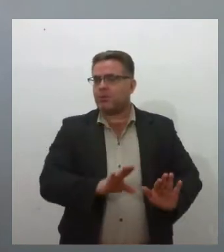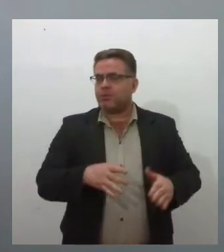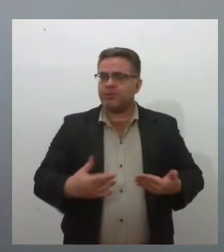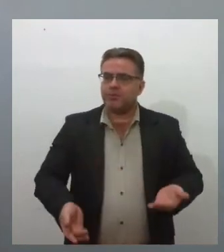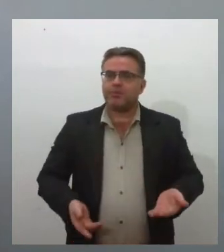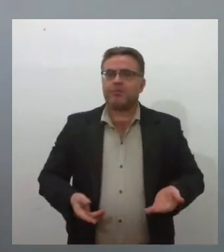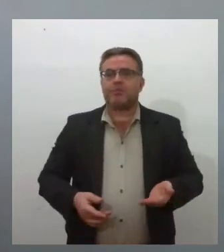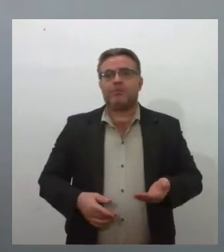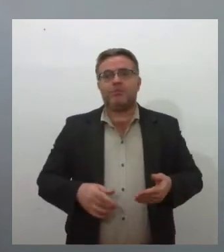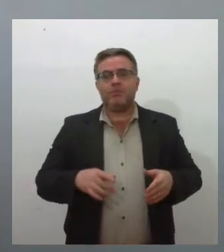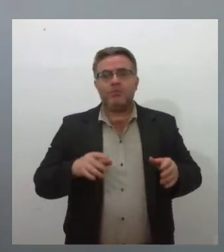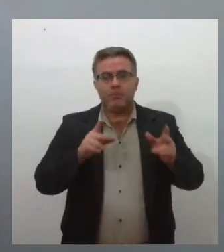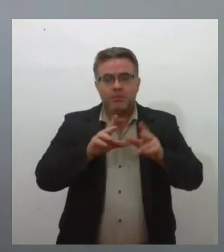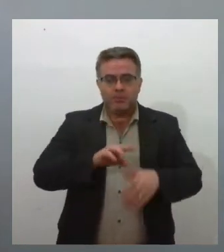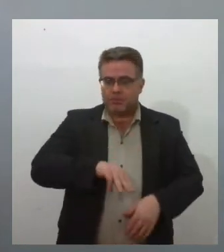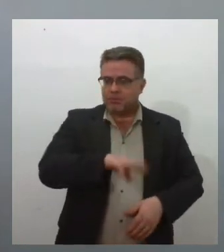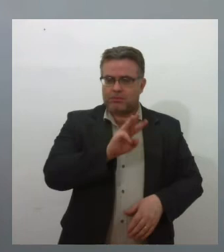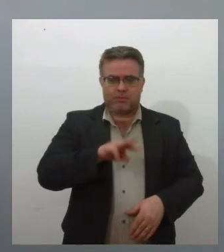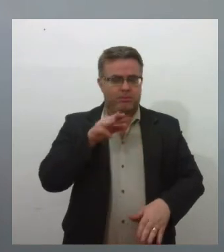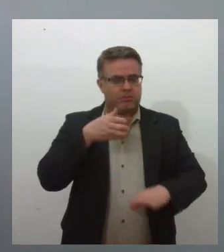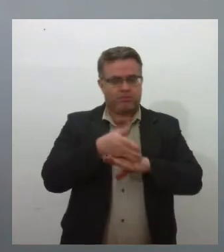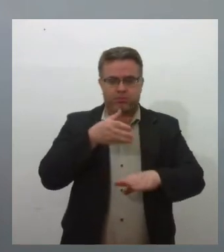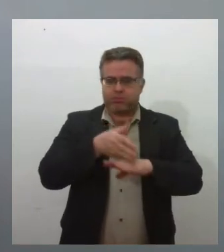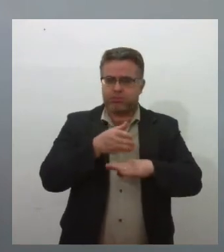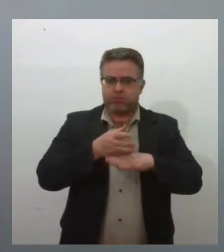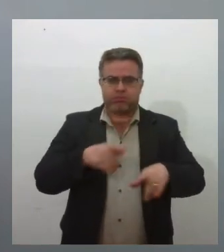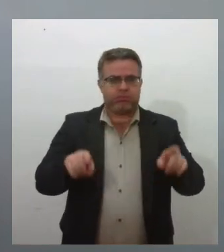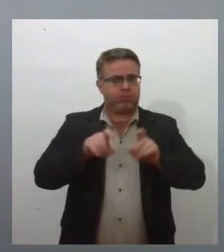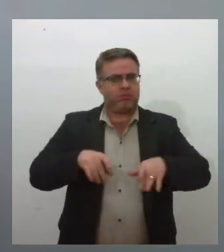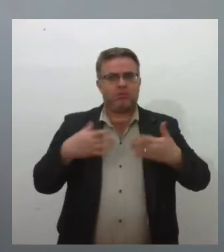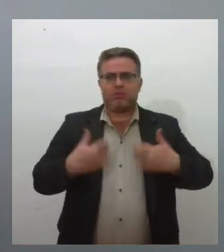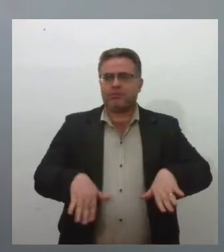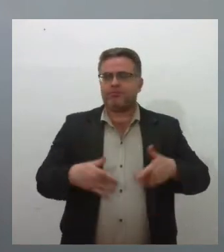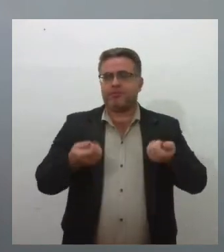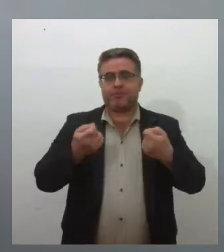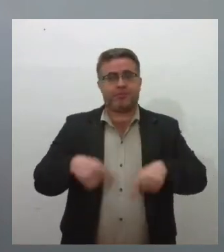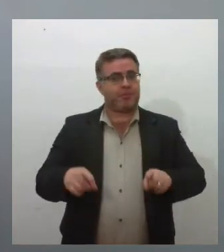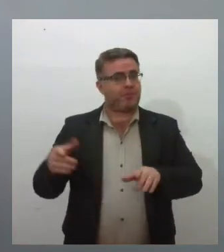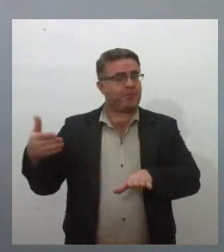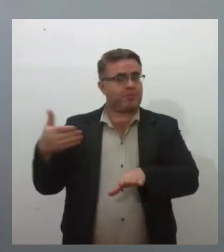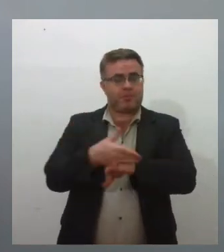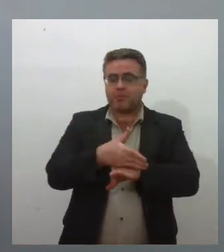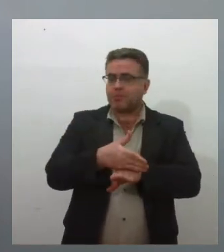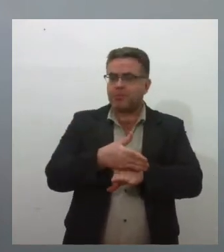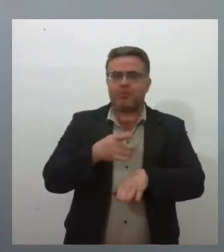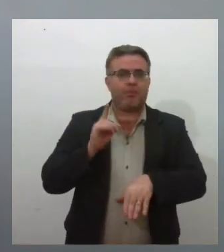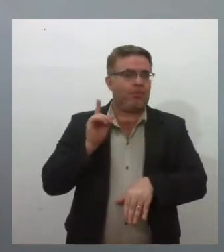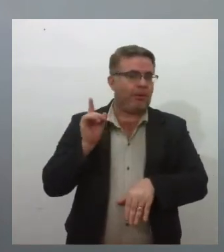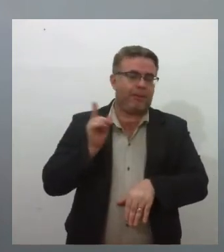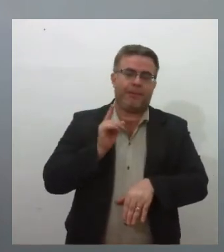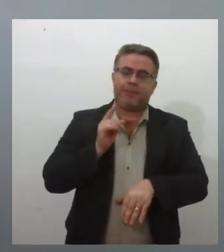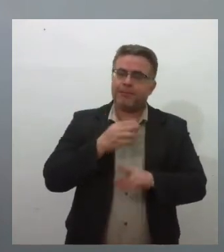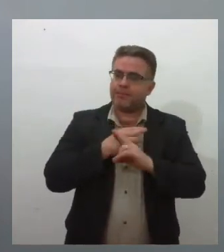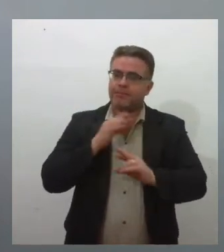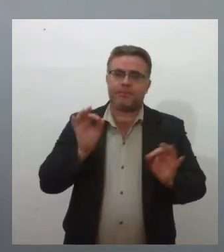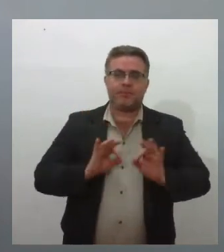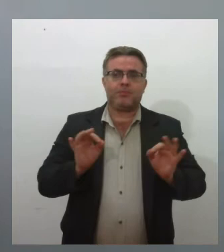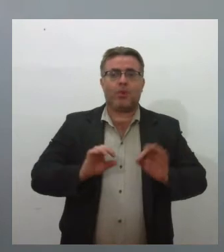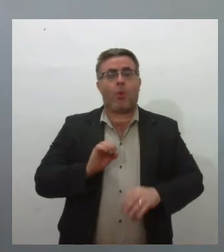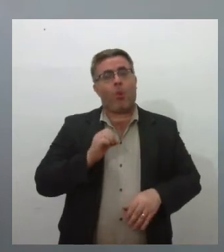diretamente pelo servidor lá naqueles serviços que não precisarem a intervenção de um servidor da Receita Federal,